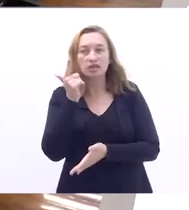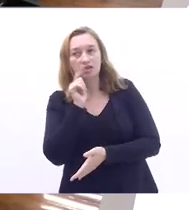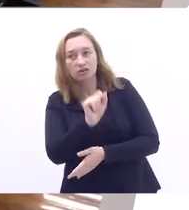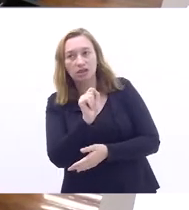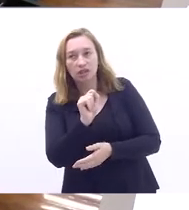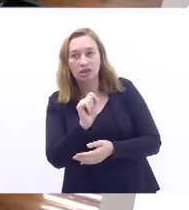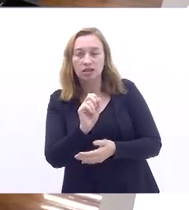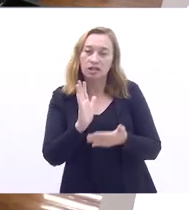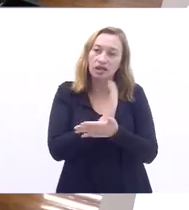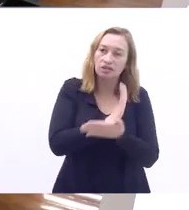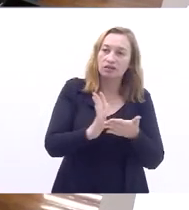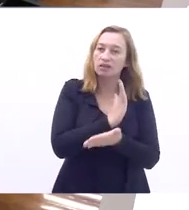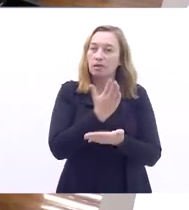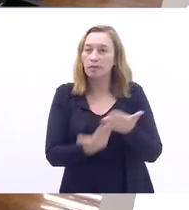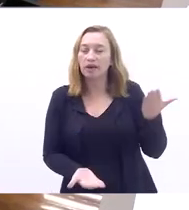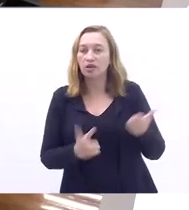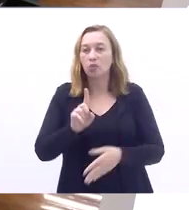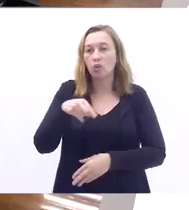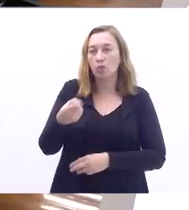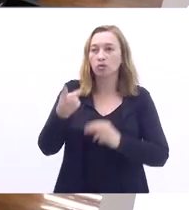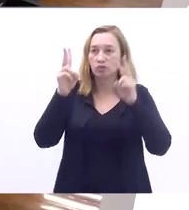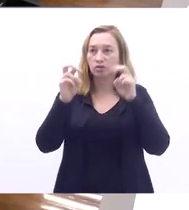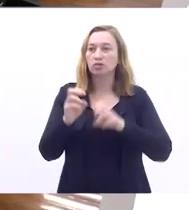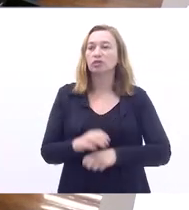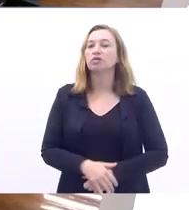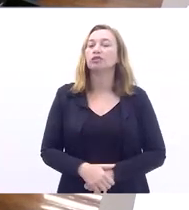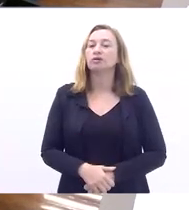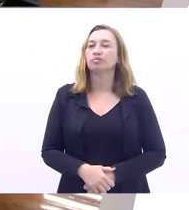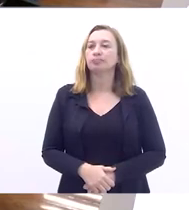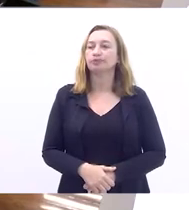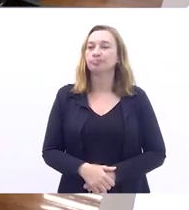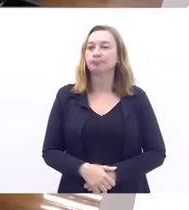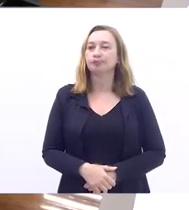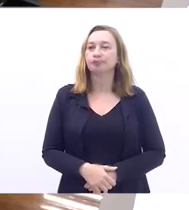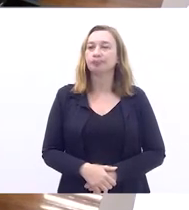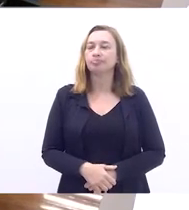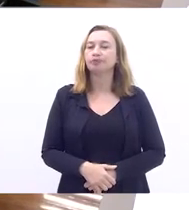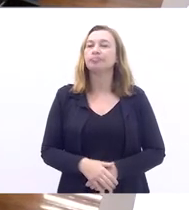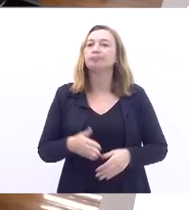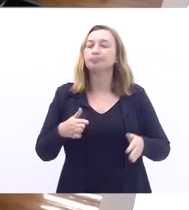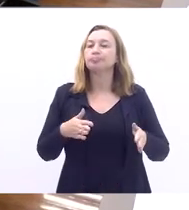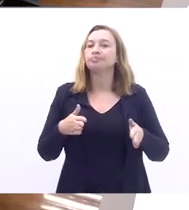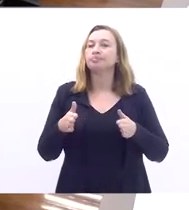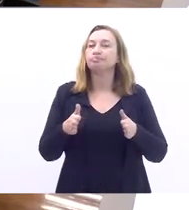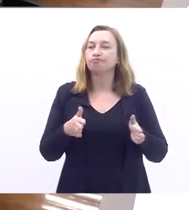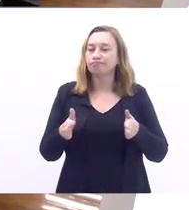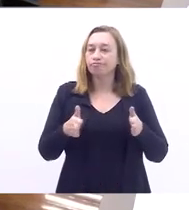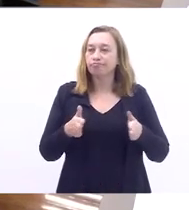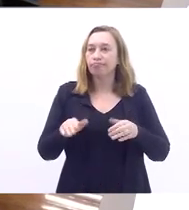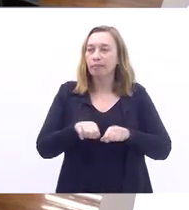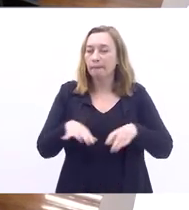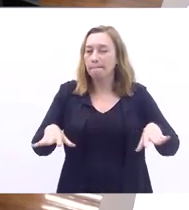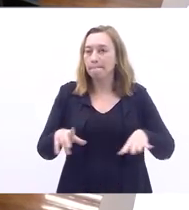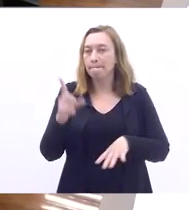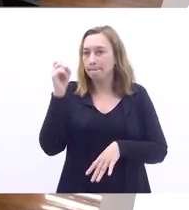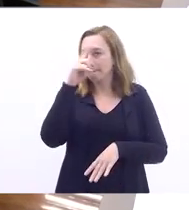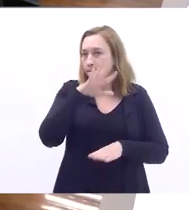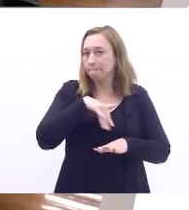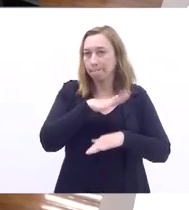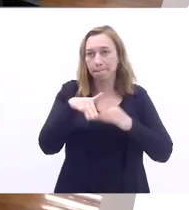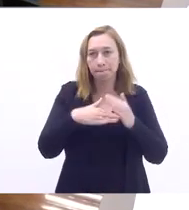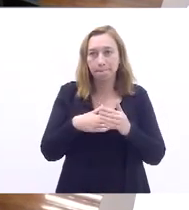perde e quando a questão é que nesse exemplo de pandemia foi difícil para todo mundo vem a gente teve que se